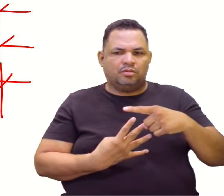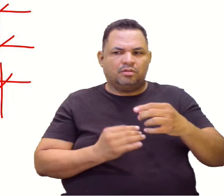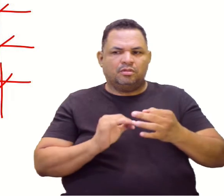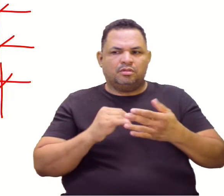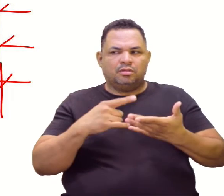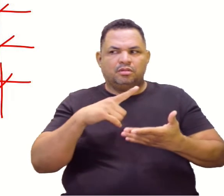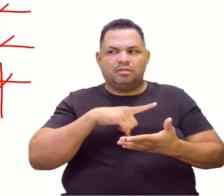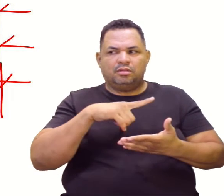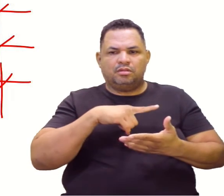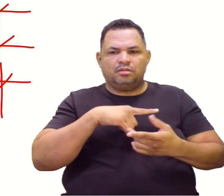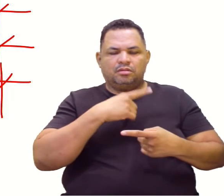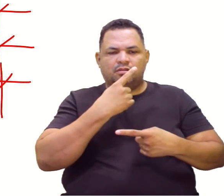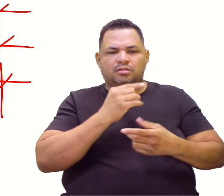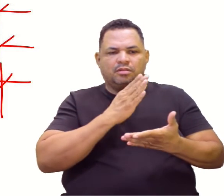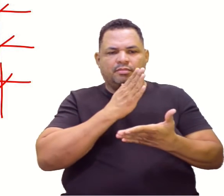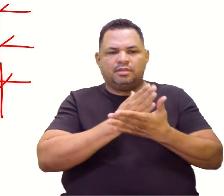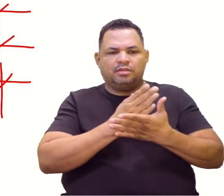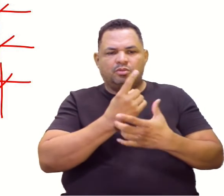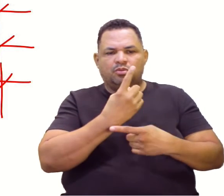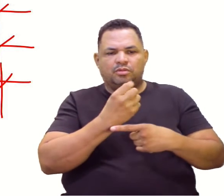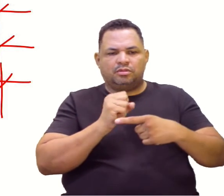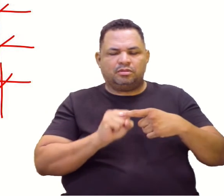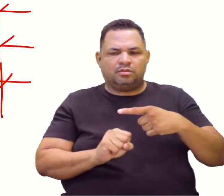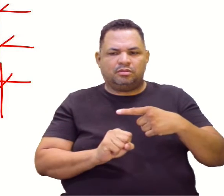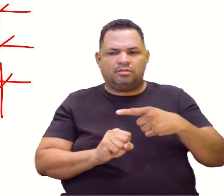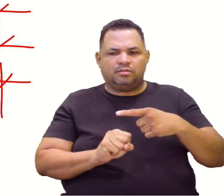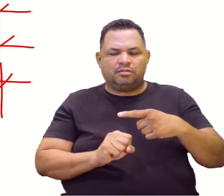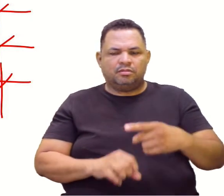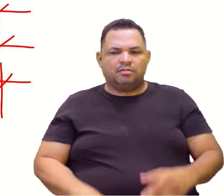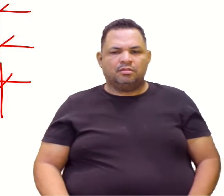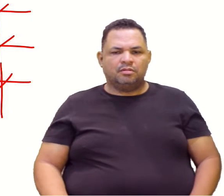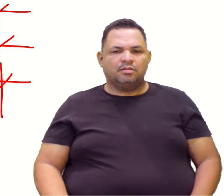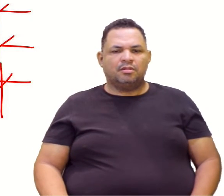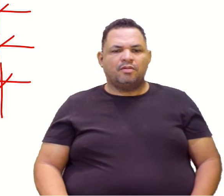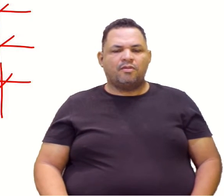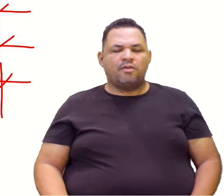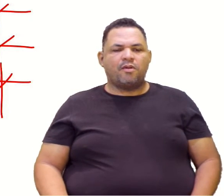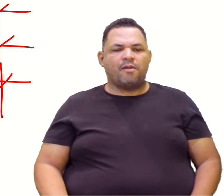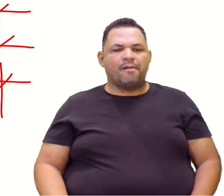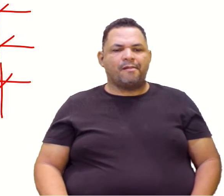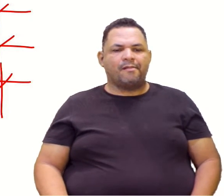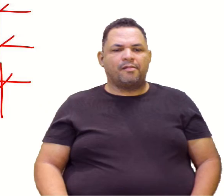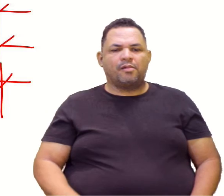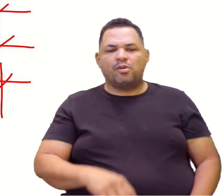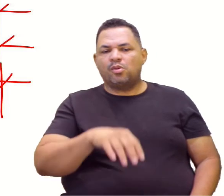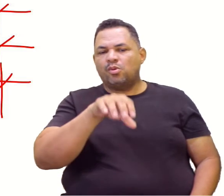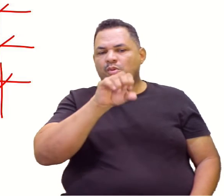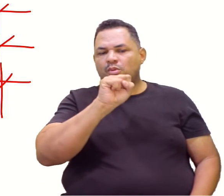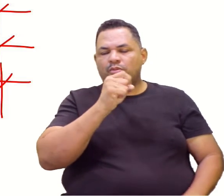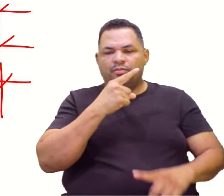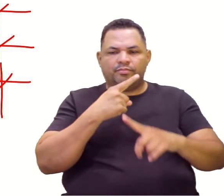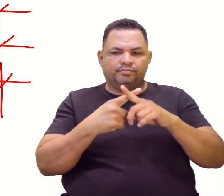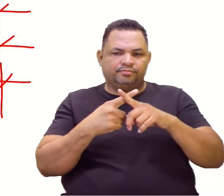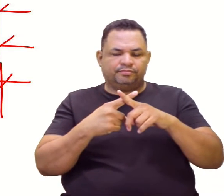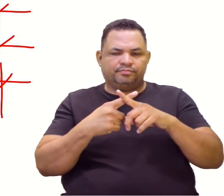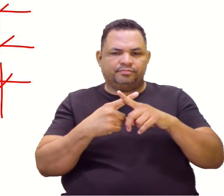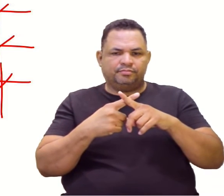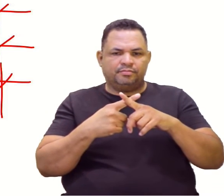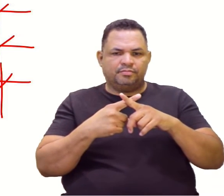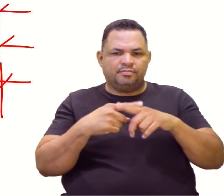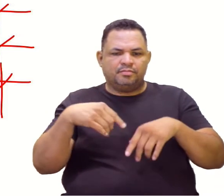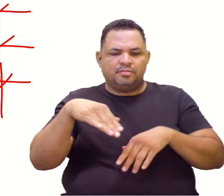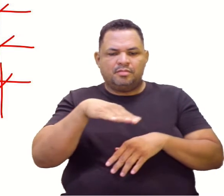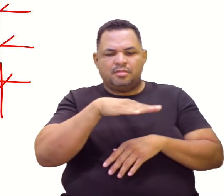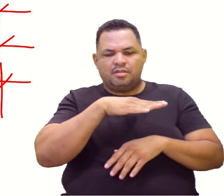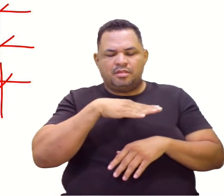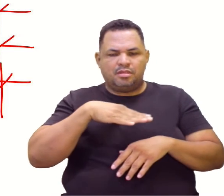então tem a metade de 1/4. 1/8. 1/8, então... Então um quadrado é 8 vezes... 8 vezes a área